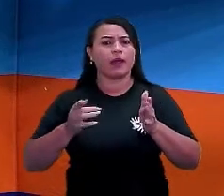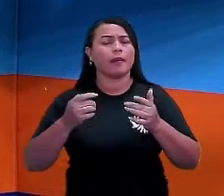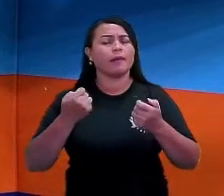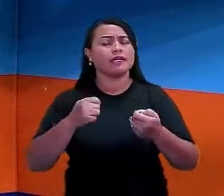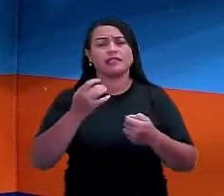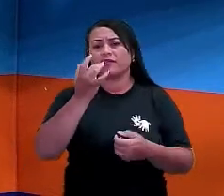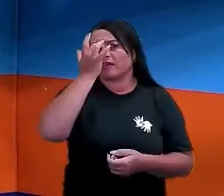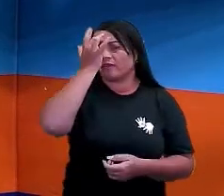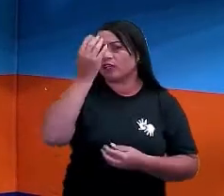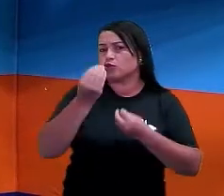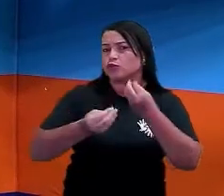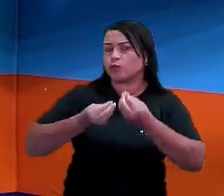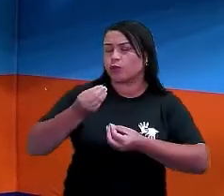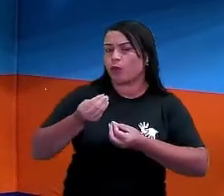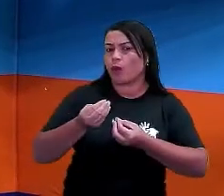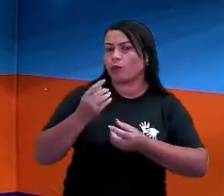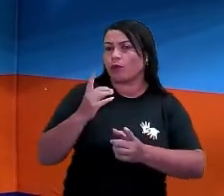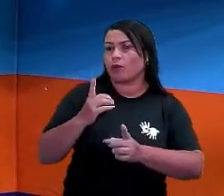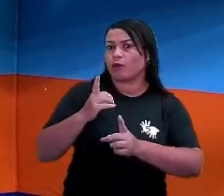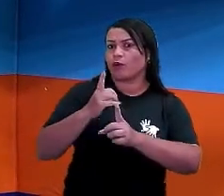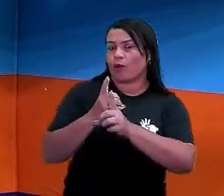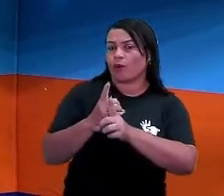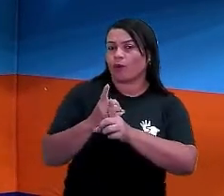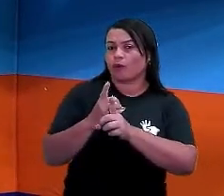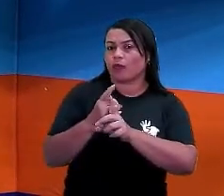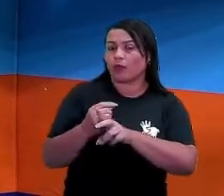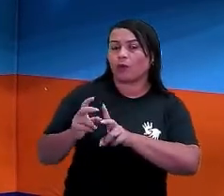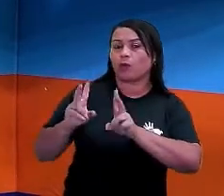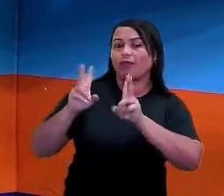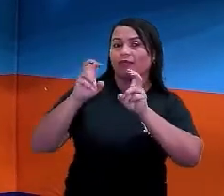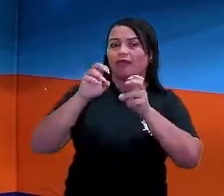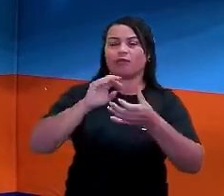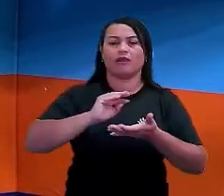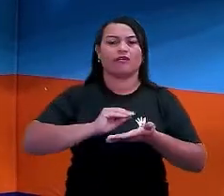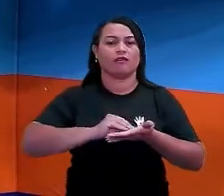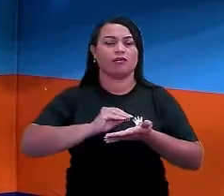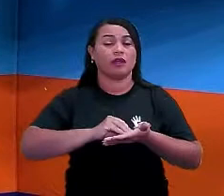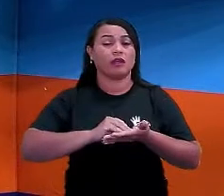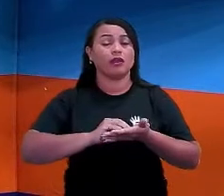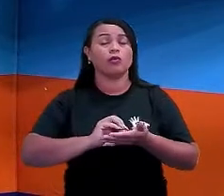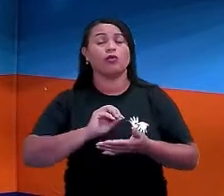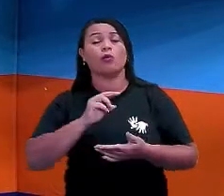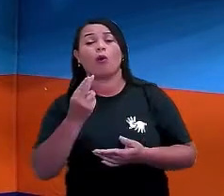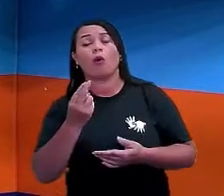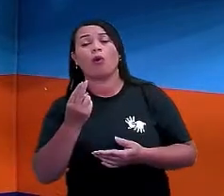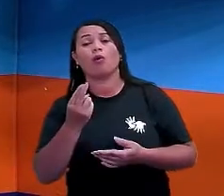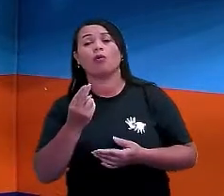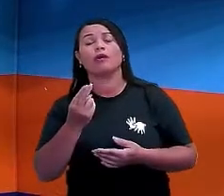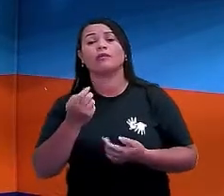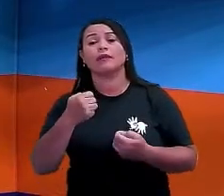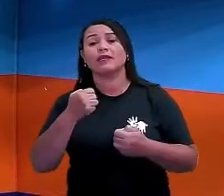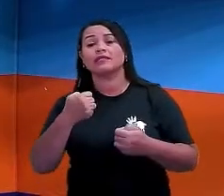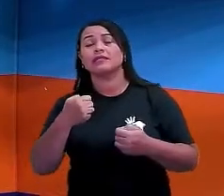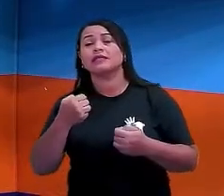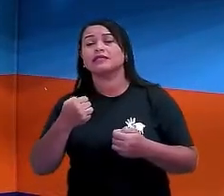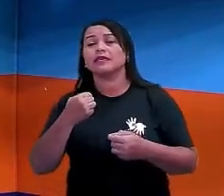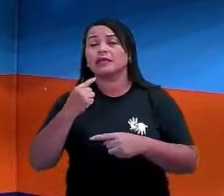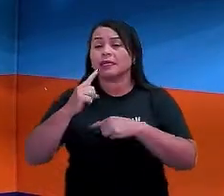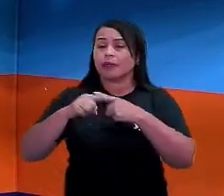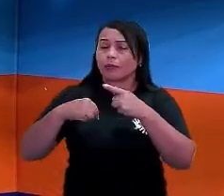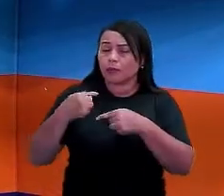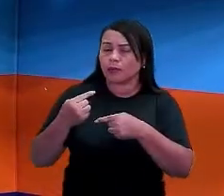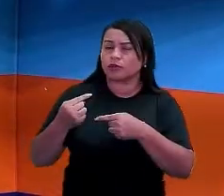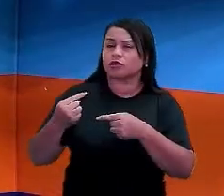vai facilitar com que eu descubra o termo que está faltando ou o termo futuro, o termo que vem em seguida,